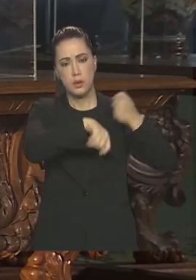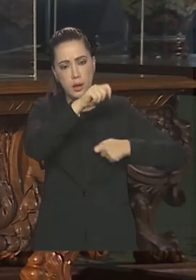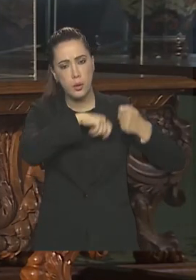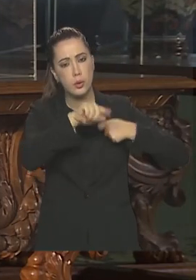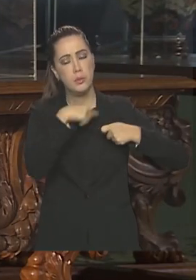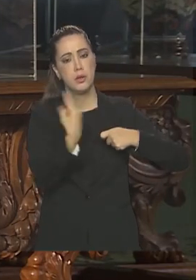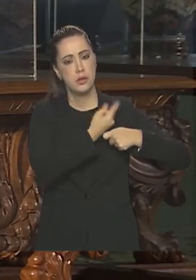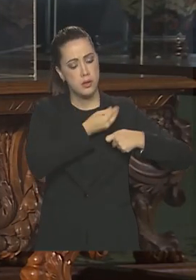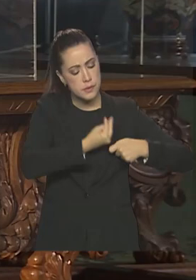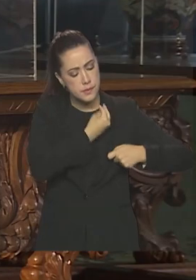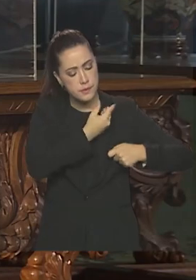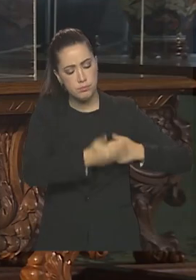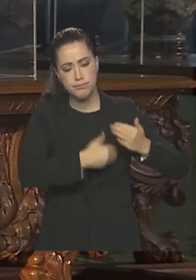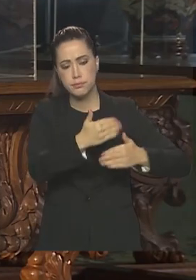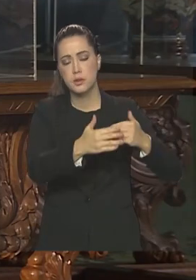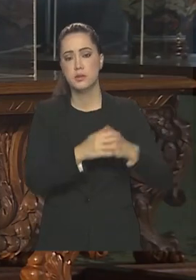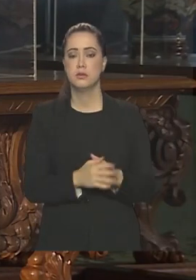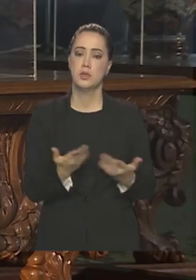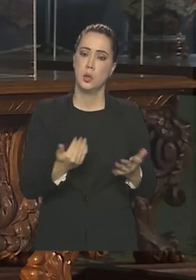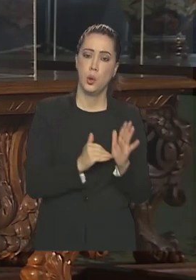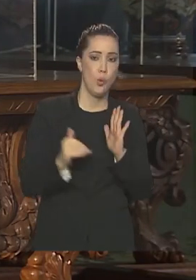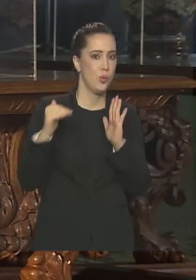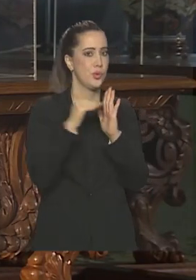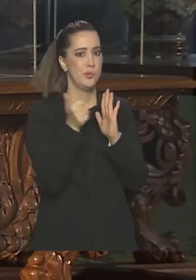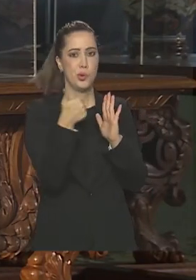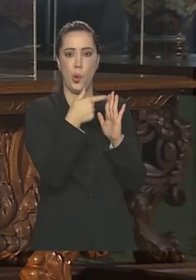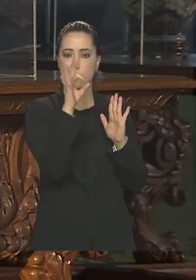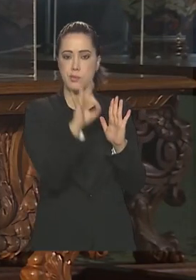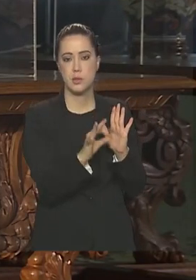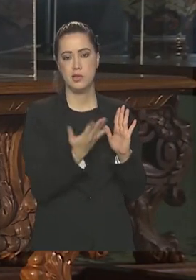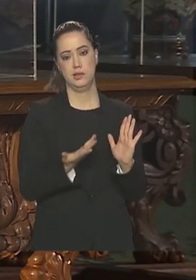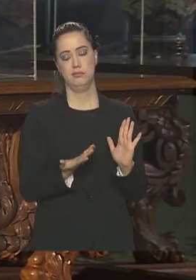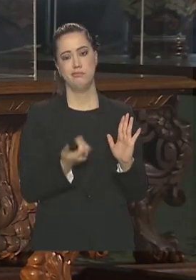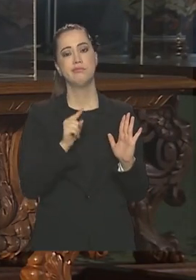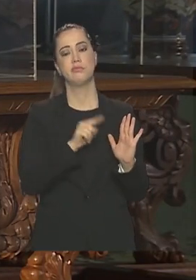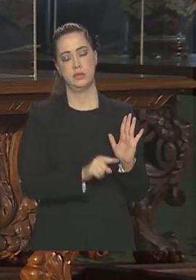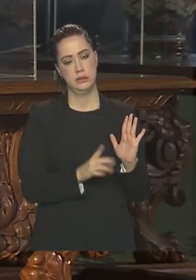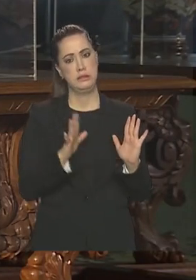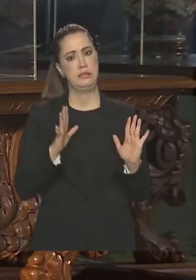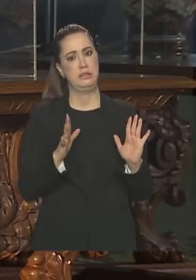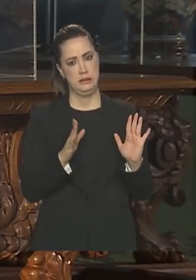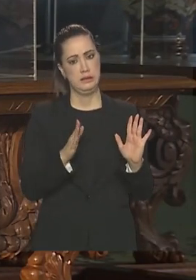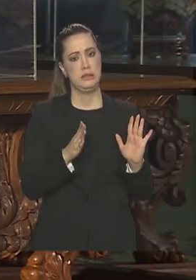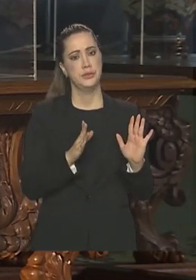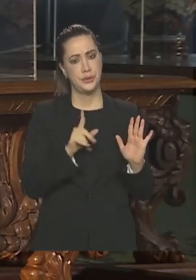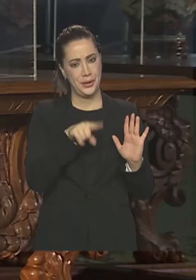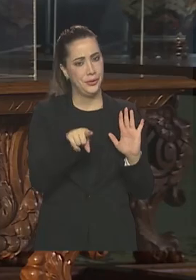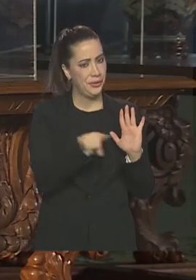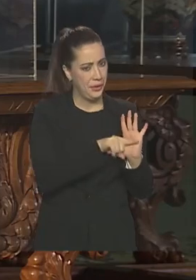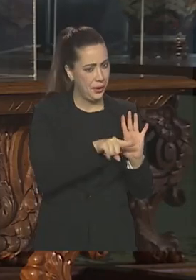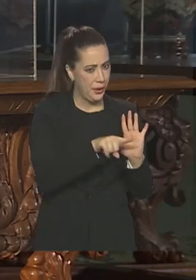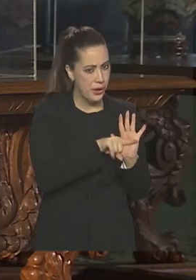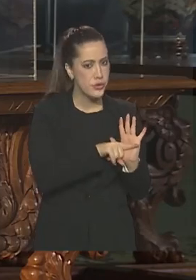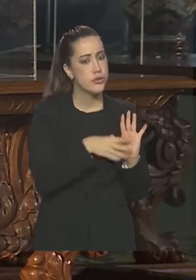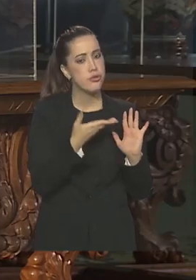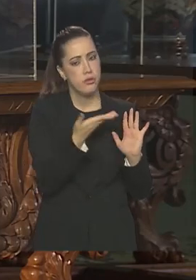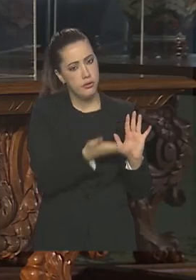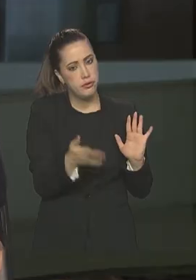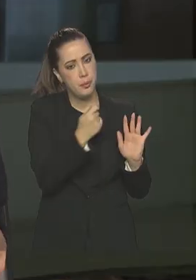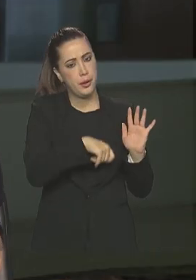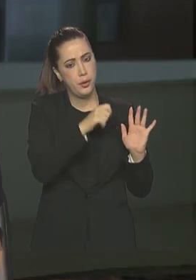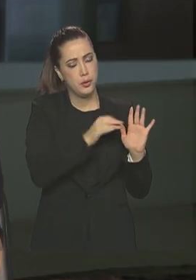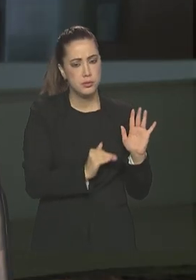estamos vivenciando. Um aumento de 12%, por exemplo, sem dúvida traz efeitos negativos para a recuperação da